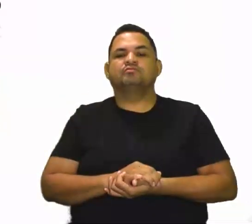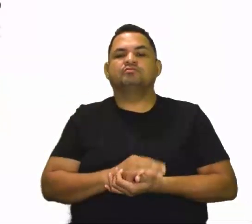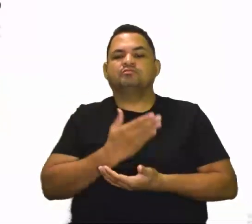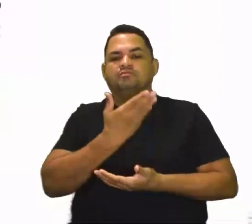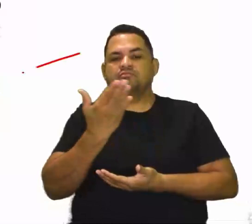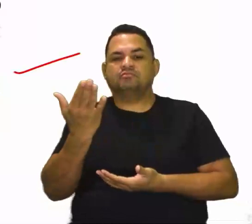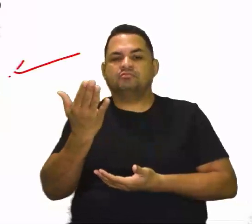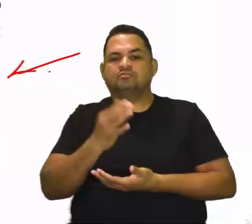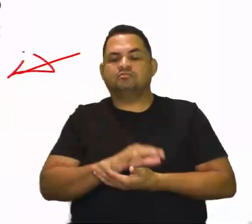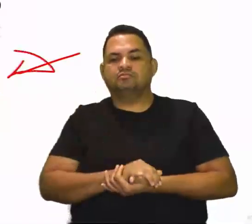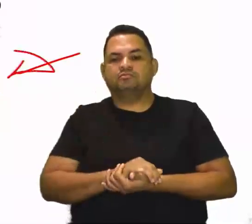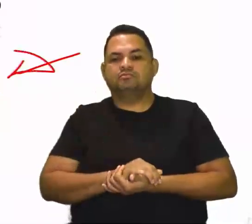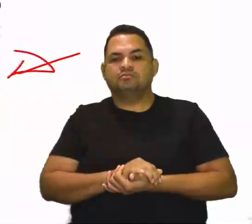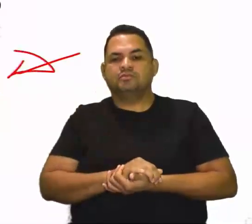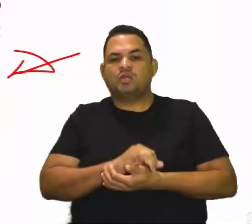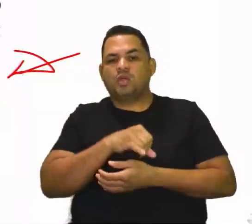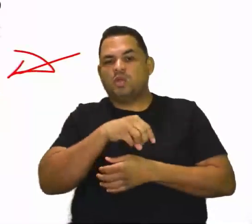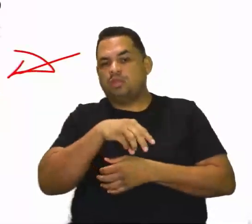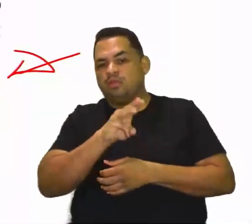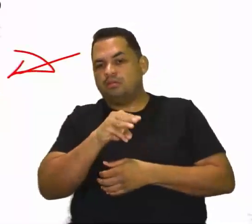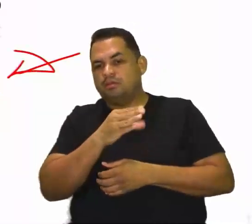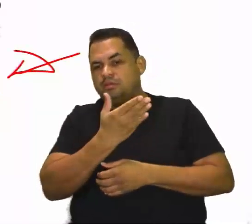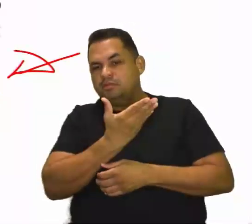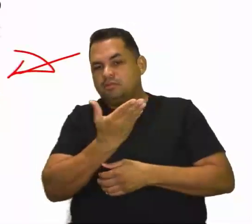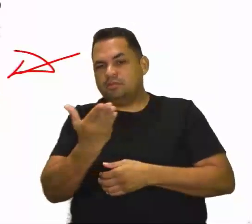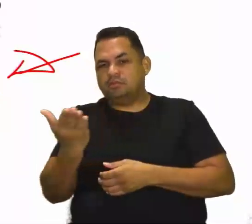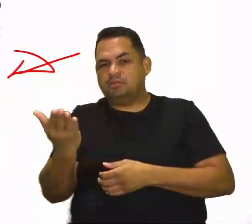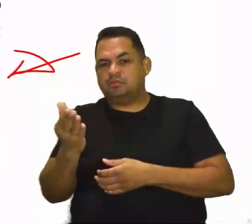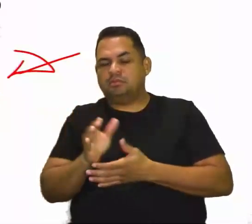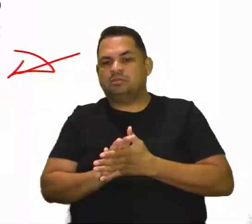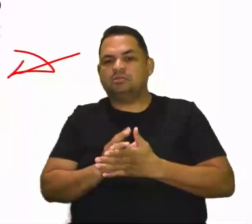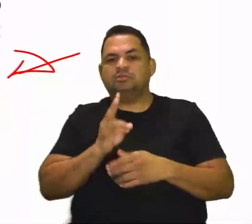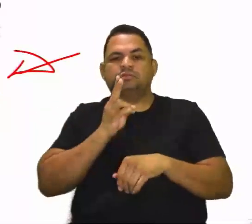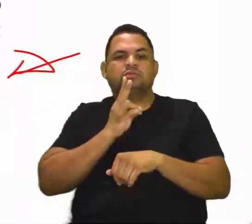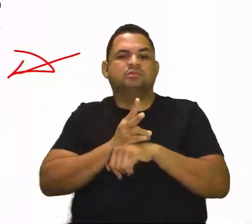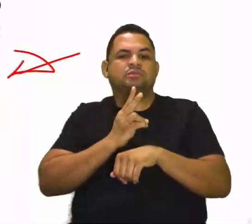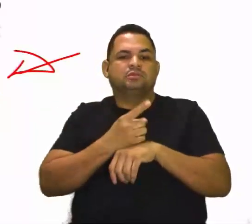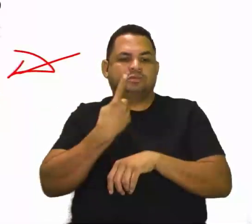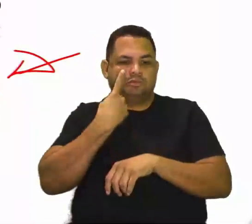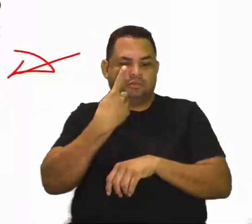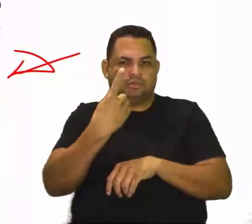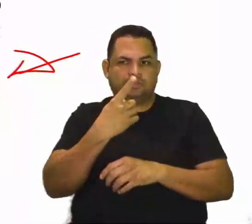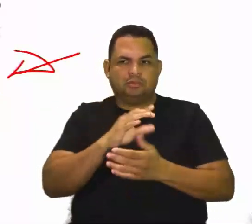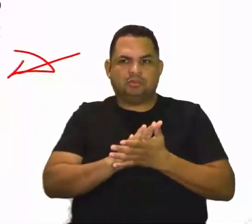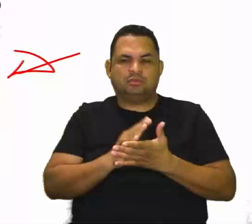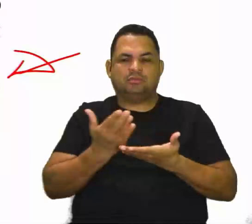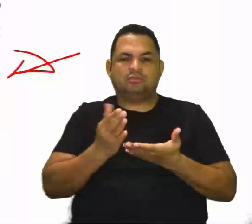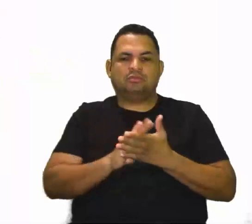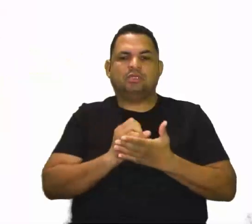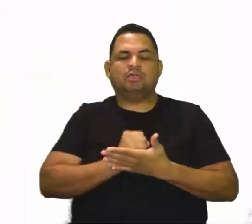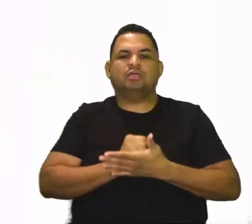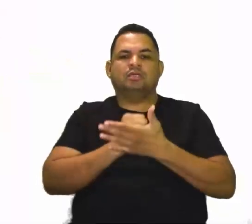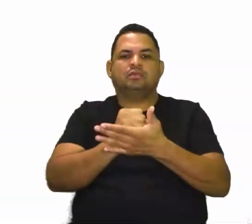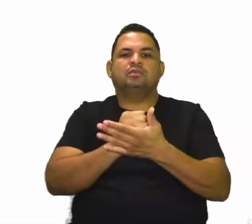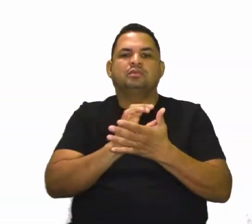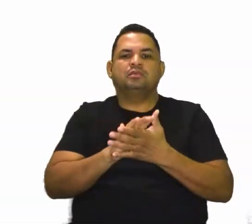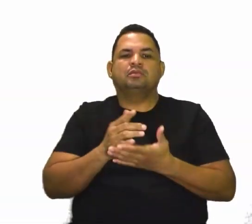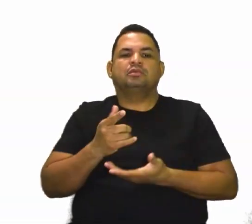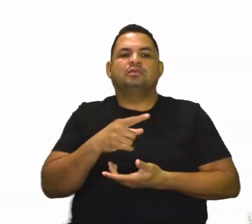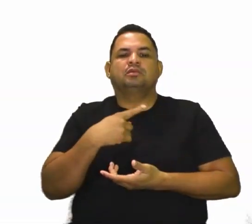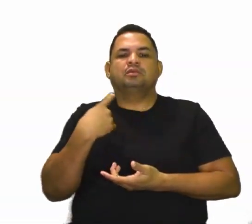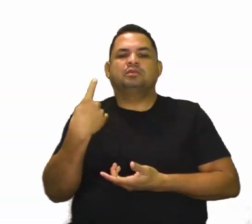Disponível aí o endereço disponível para vocês assistirem esse documentário que vai servir para a